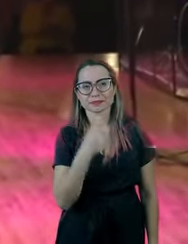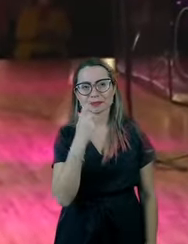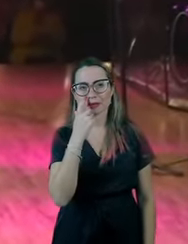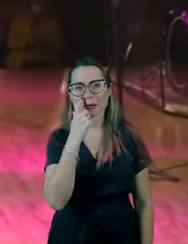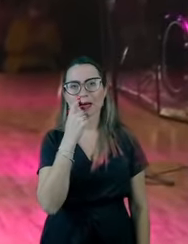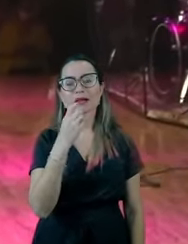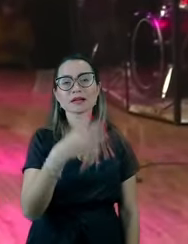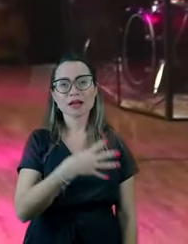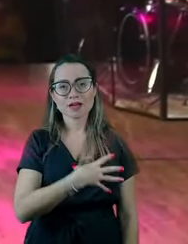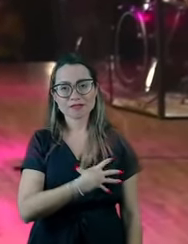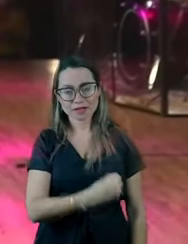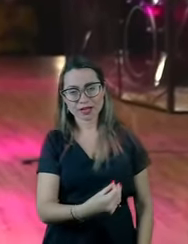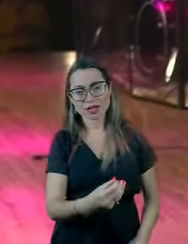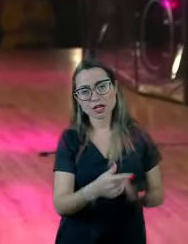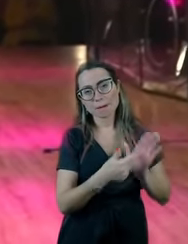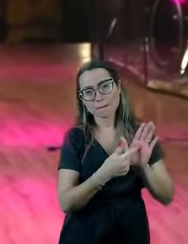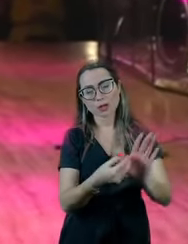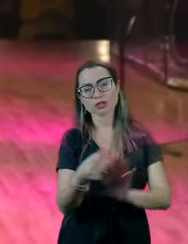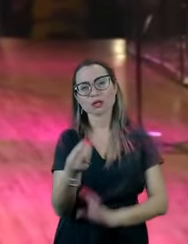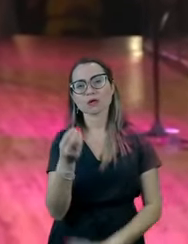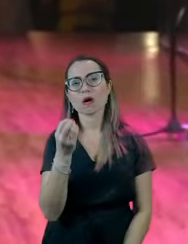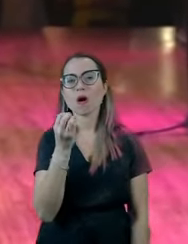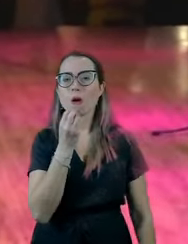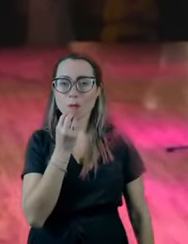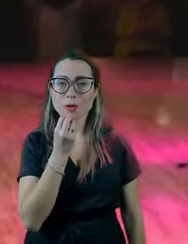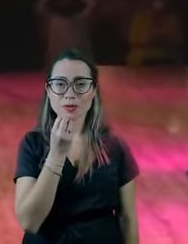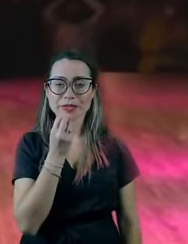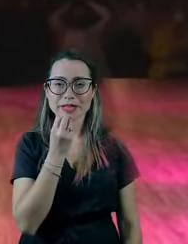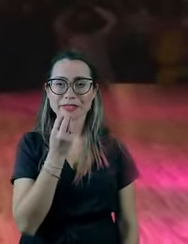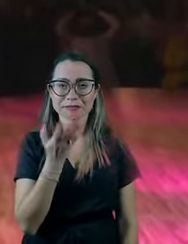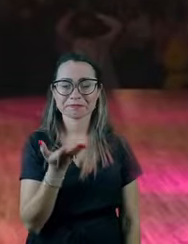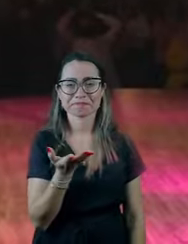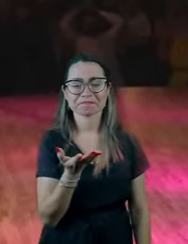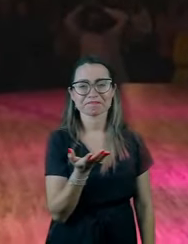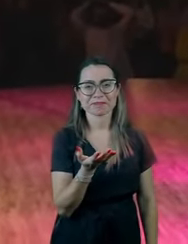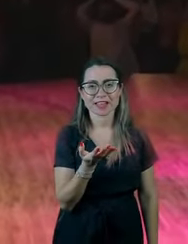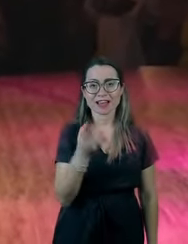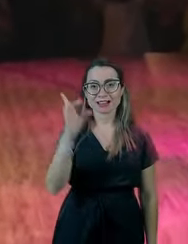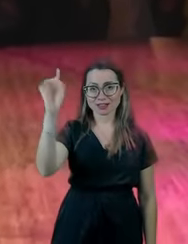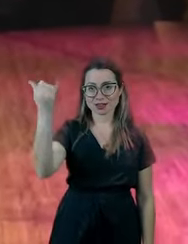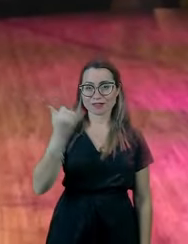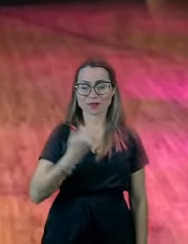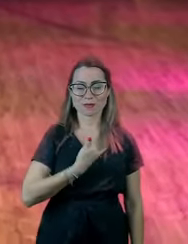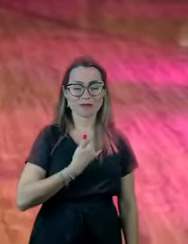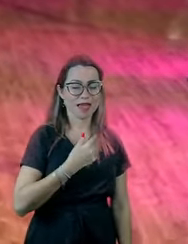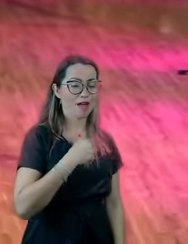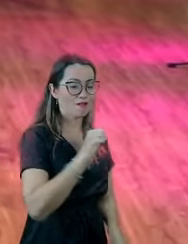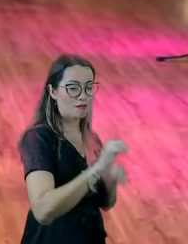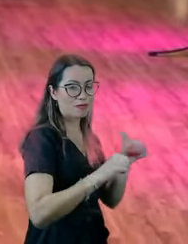O Senhor, enquanto eu te olhava, era como se Deus falasse assim para mim: eu vou mudar ela totalmente.